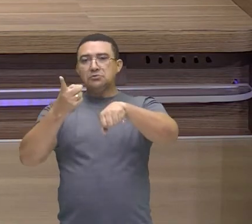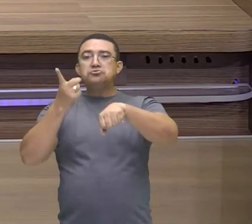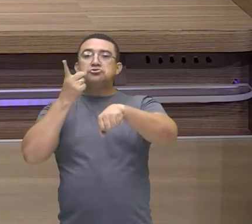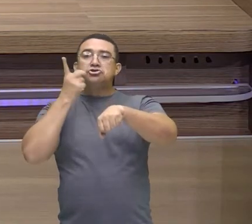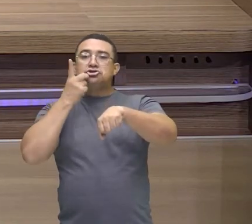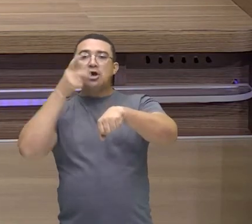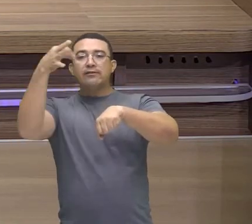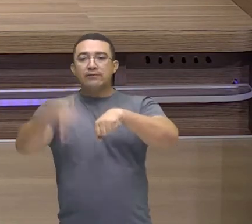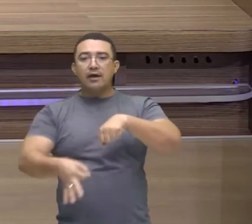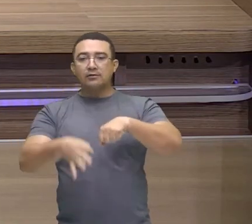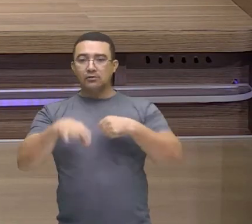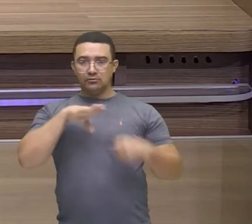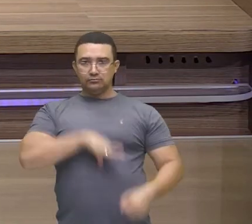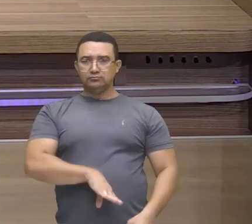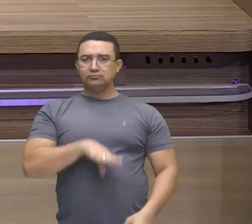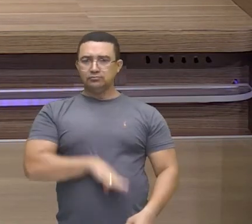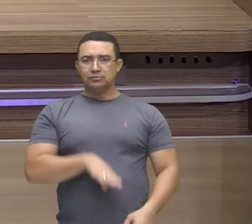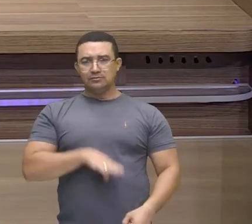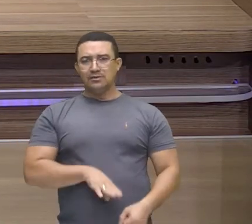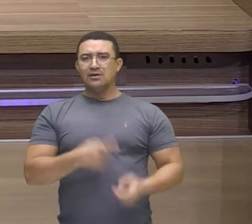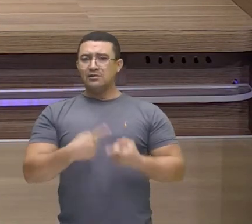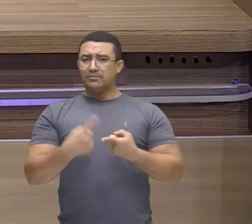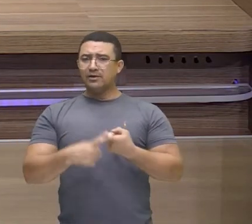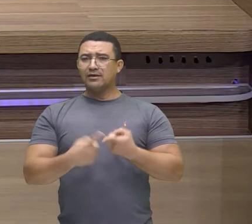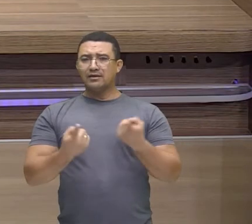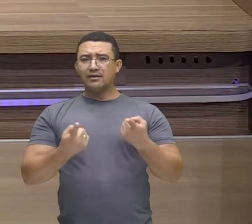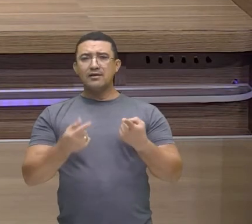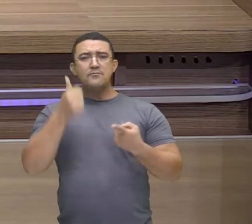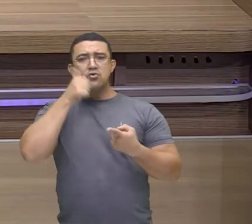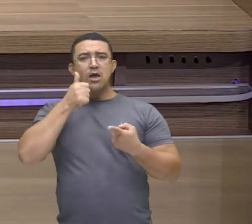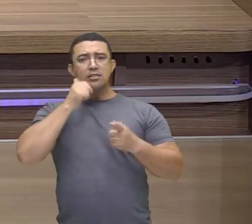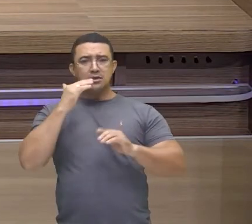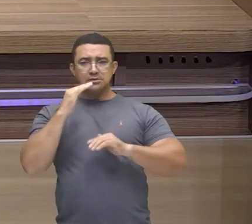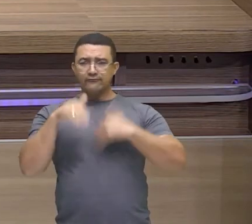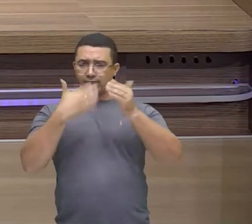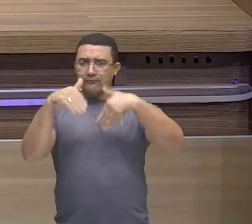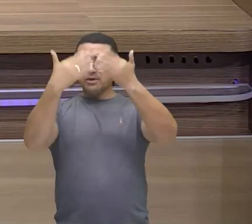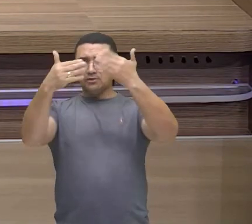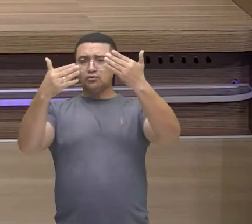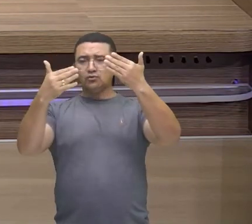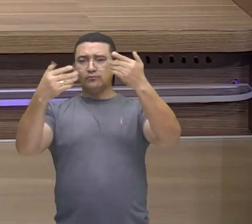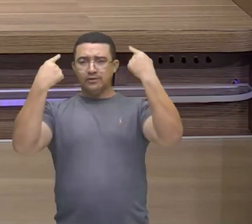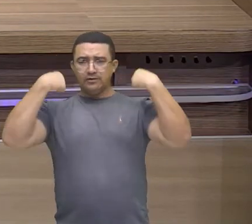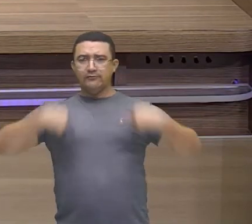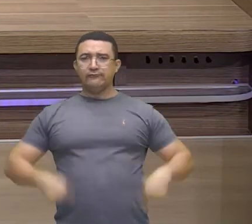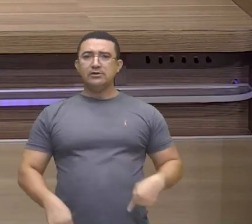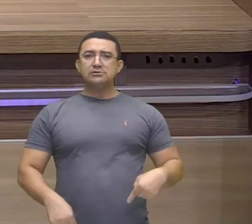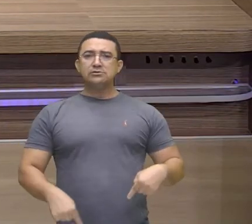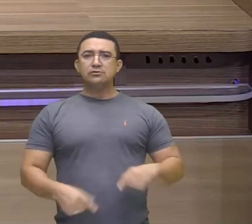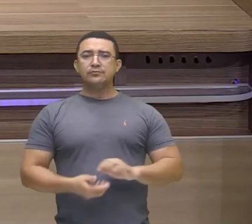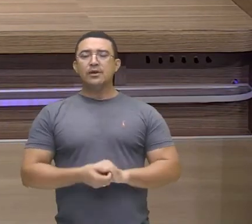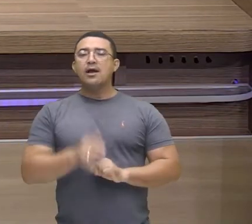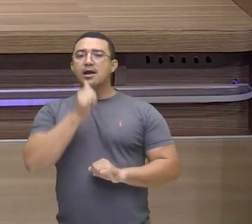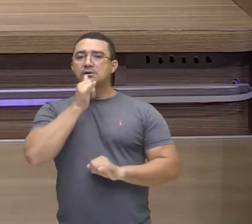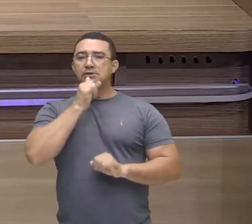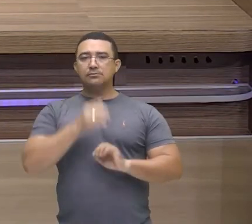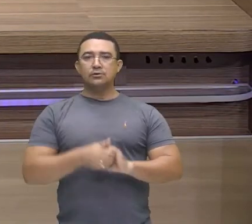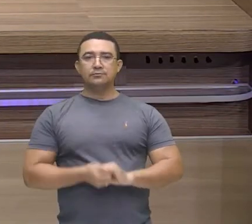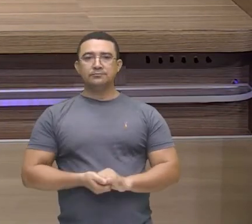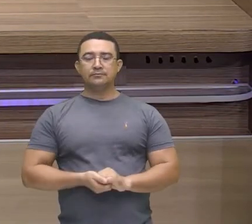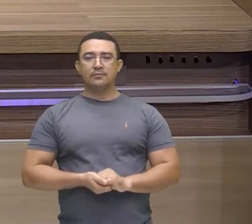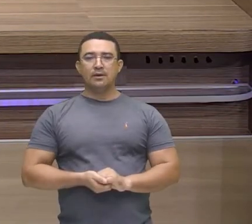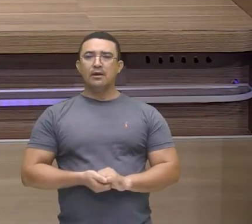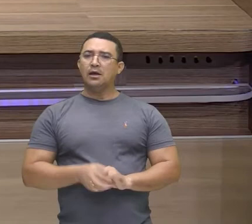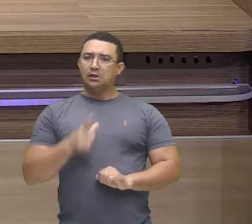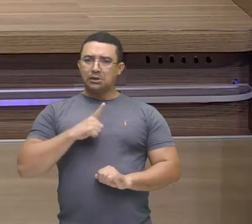porque ela tem um desenvolvimento físico. Quando ela desenvolve fisicamente, só para a gente perceber uma coisa. Por exemplo, tem crianças